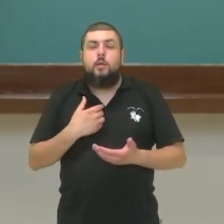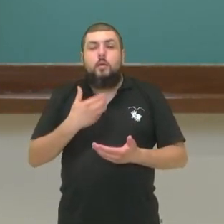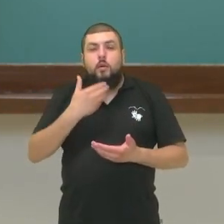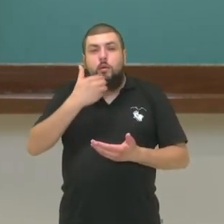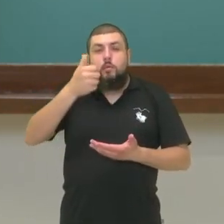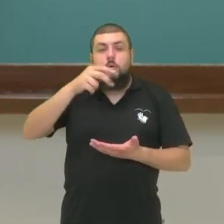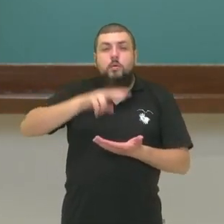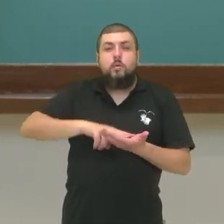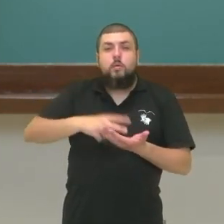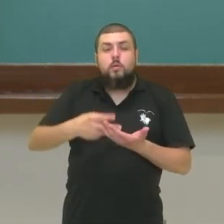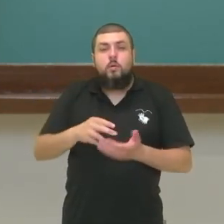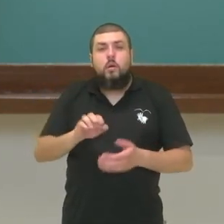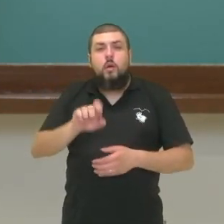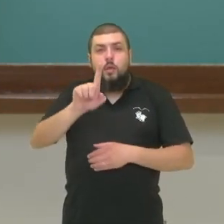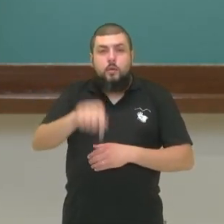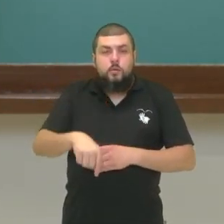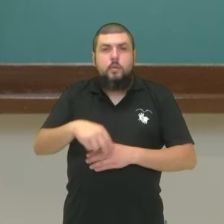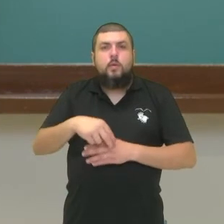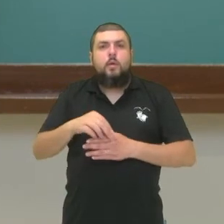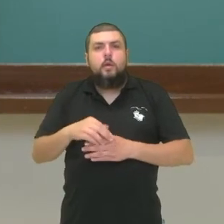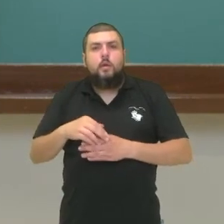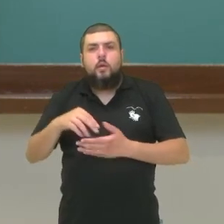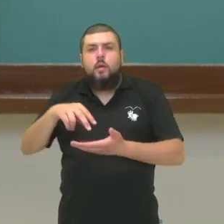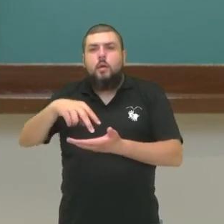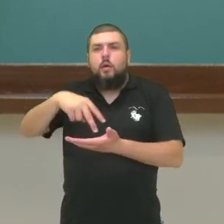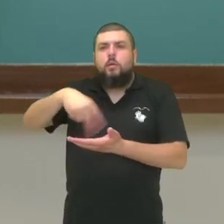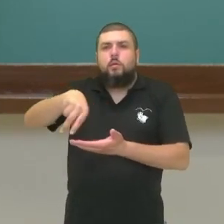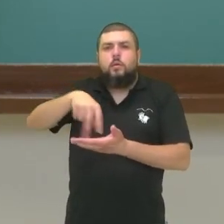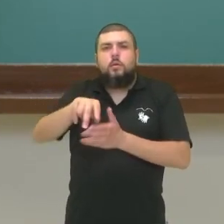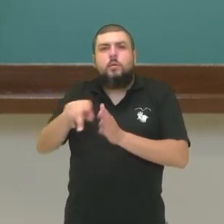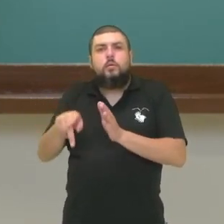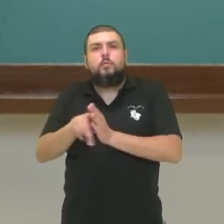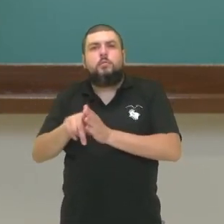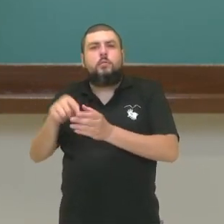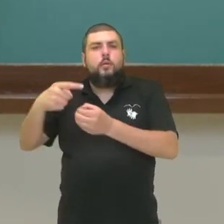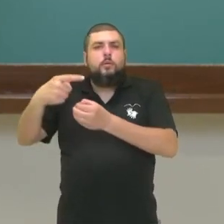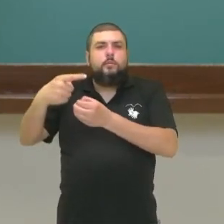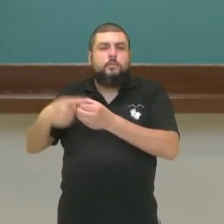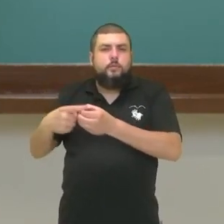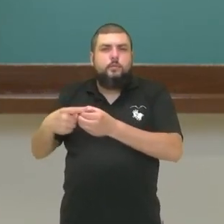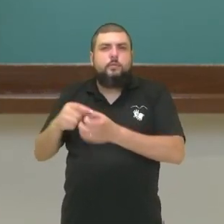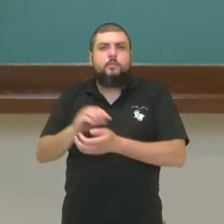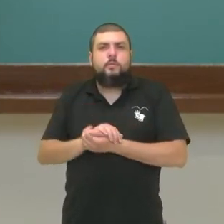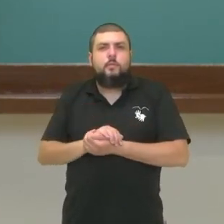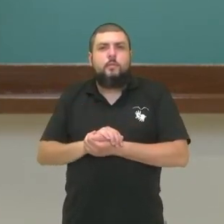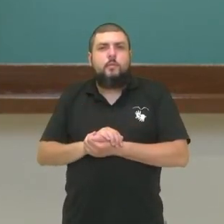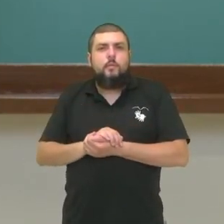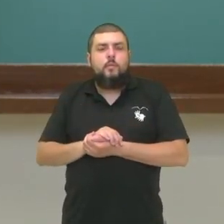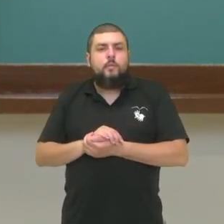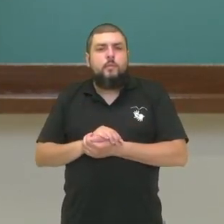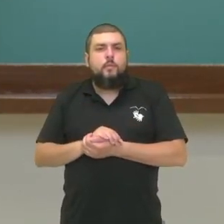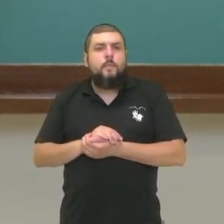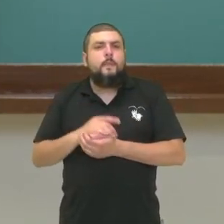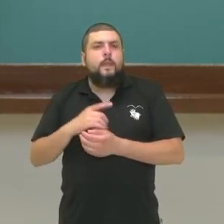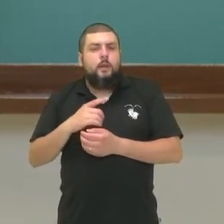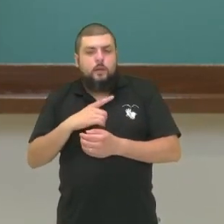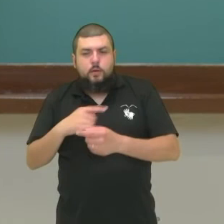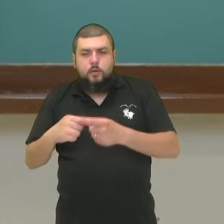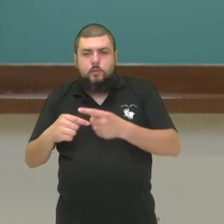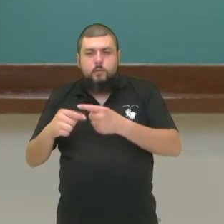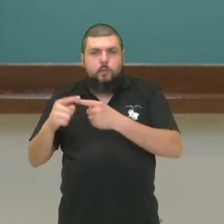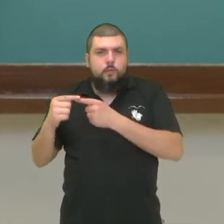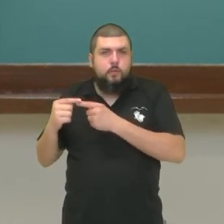seria dança urbana, tá? Marca uma dança que tem origem, né, normalmente